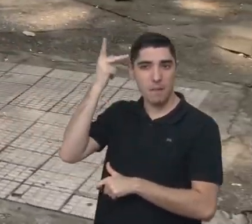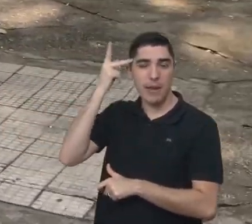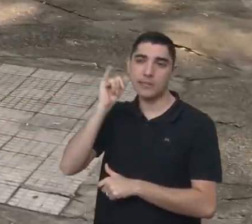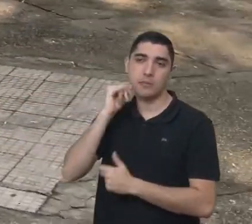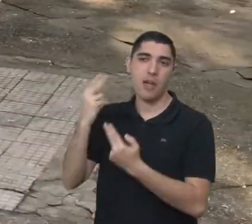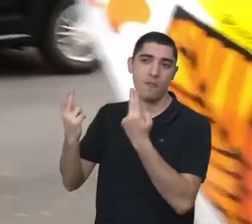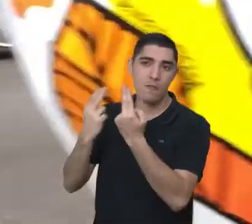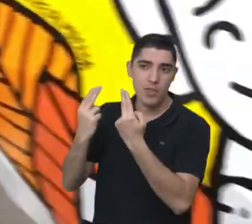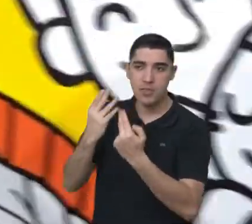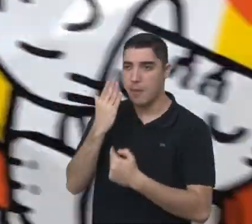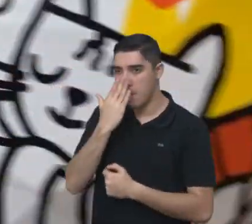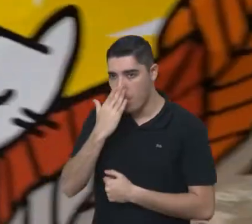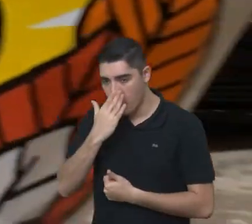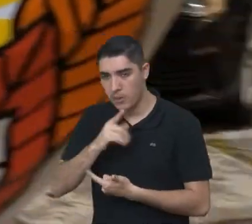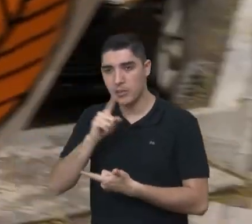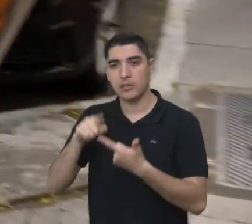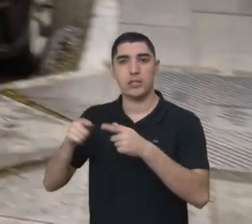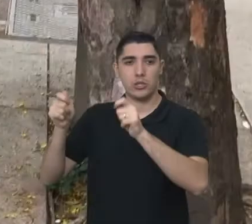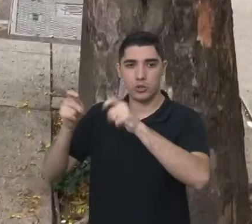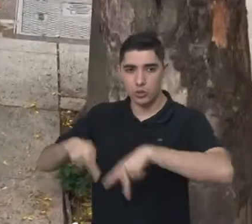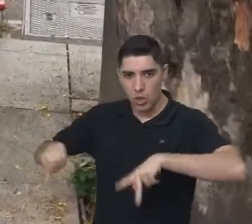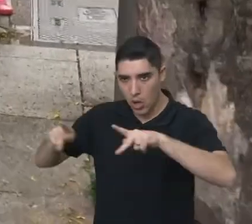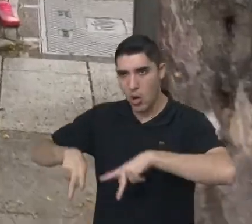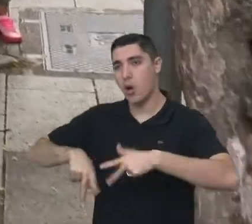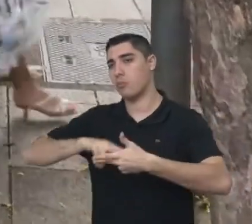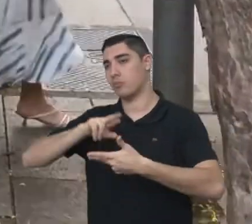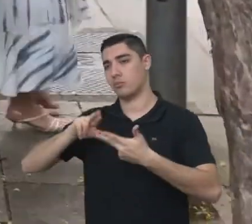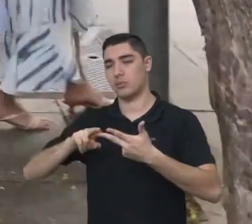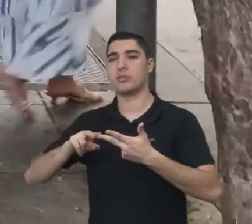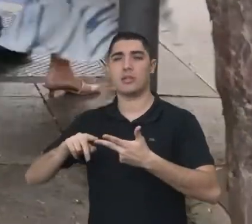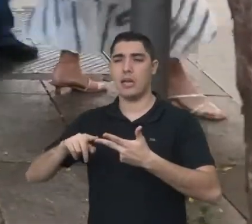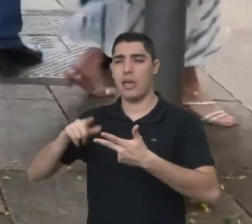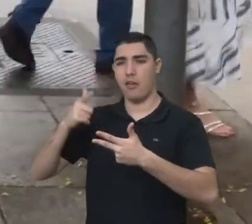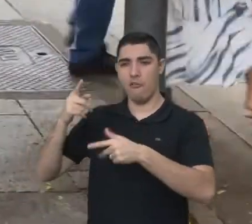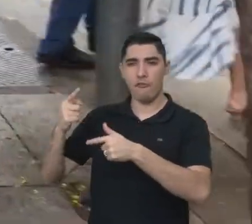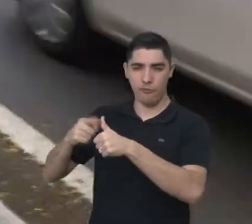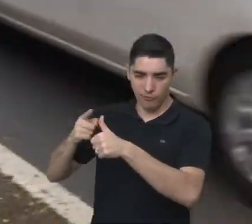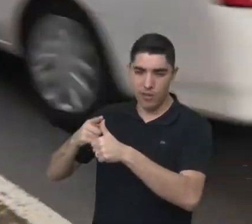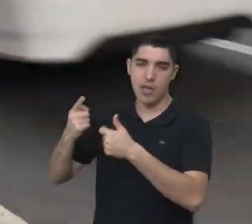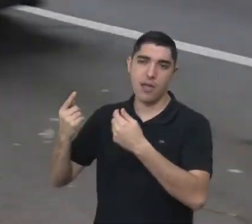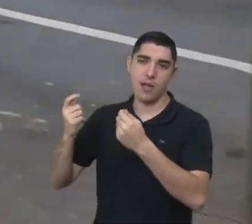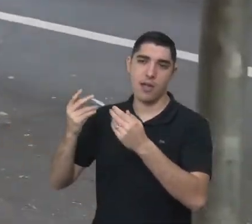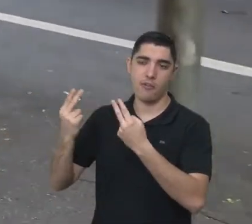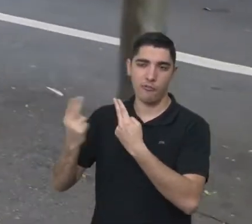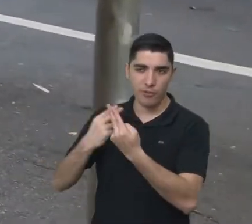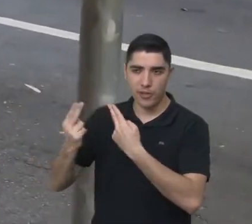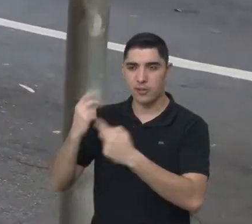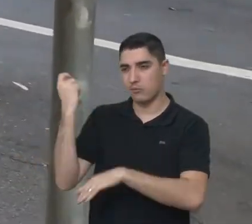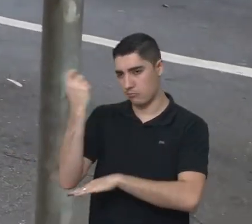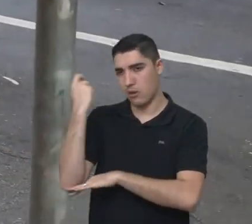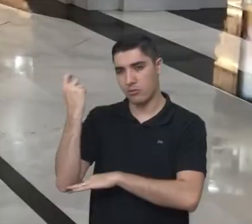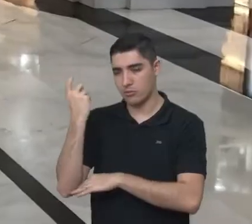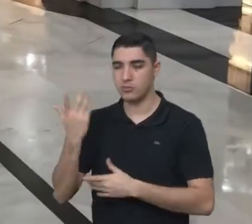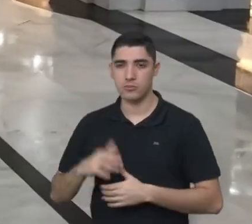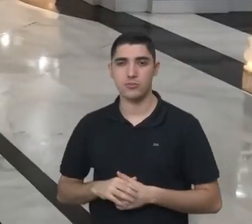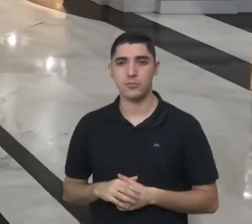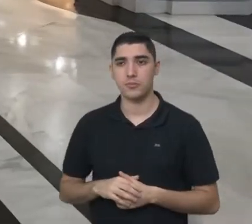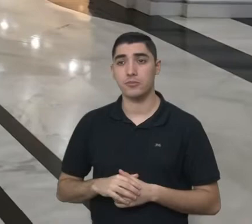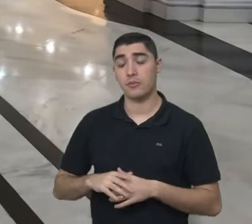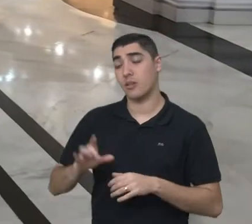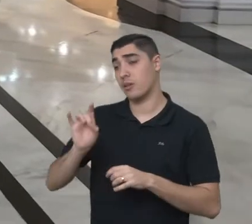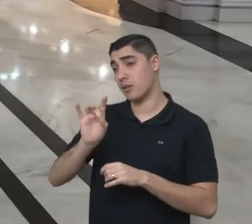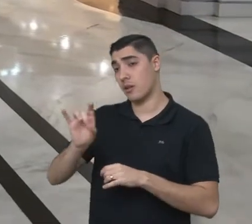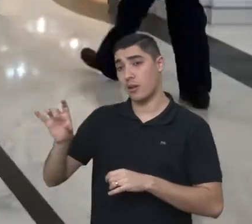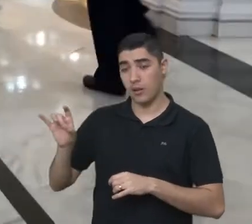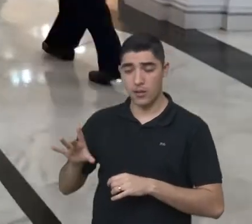assim, Avenida Paulista, shoppings. E eu acho que fui a única que pintei 2 corações. E cada